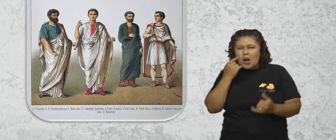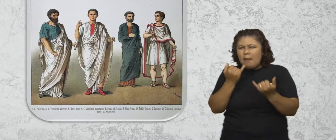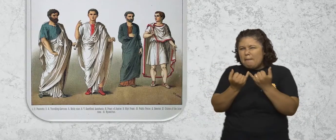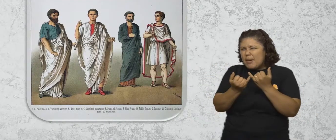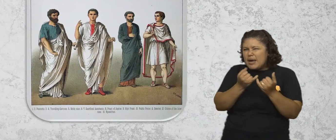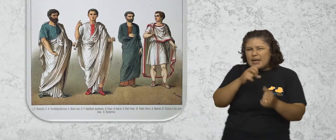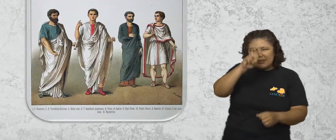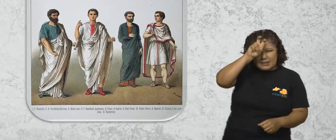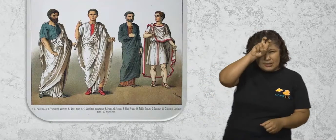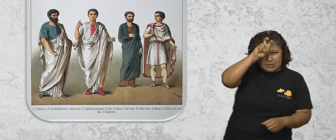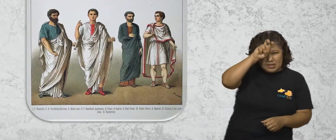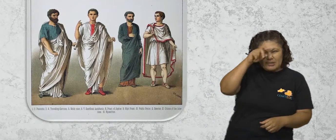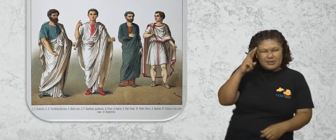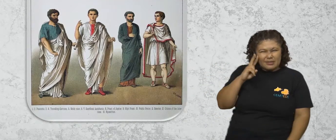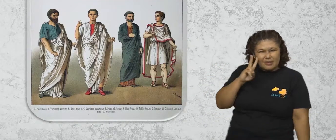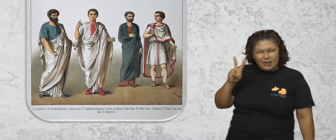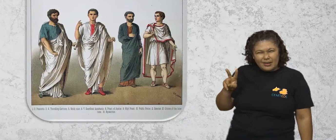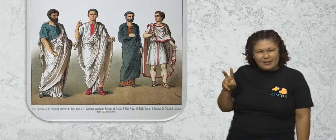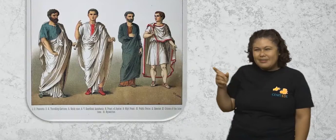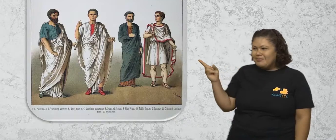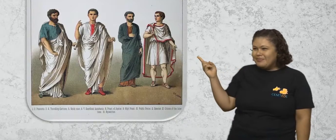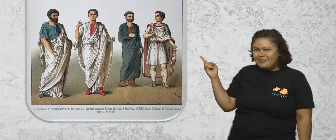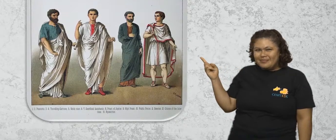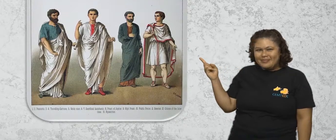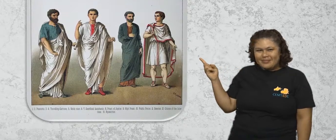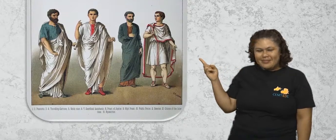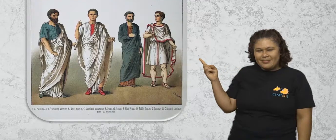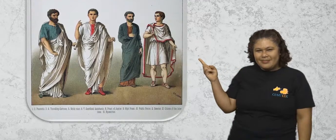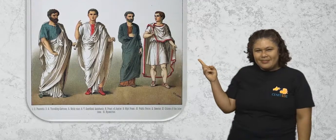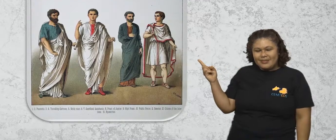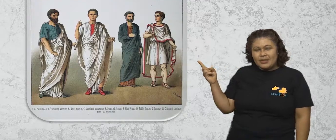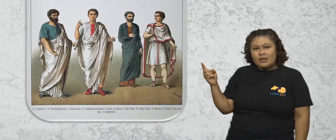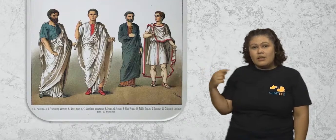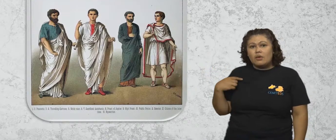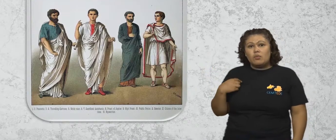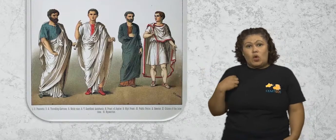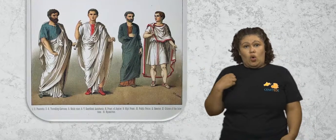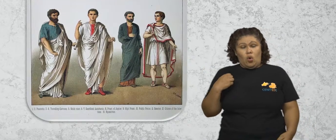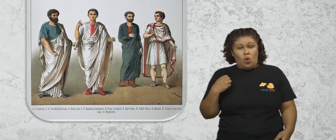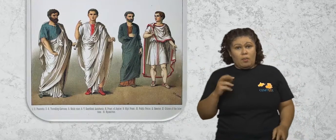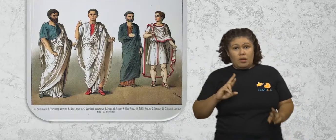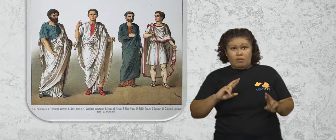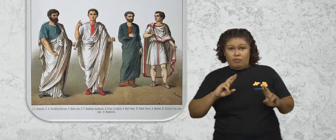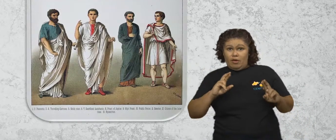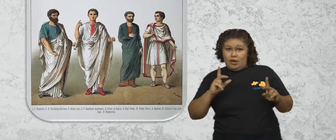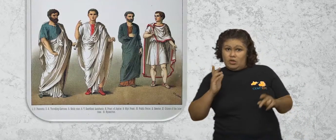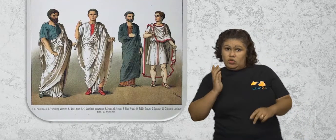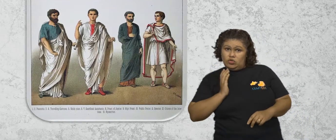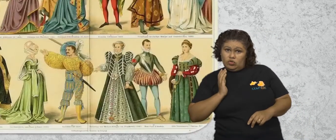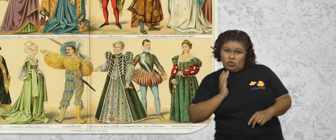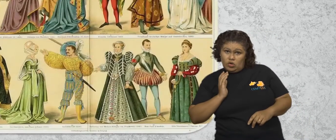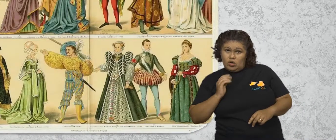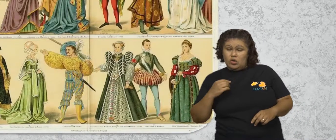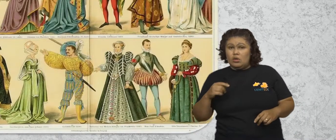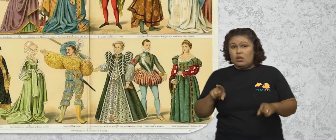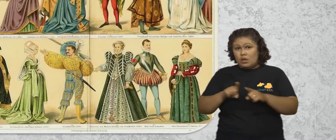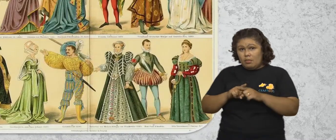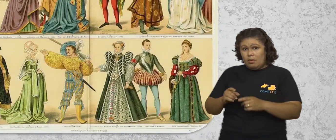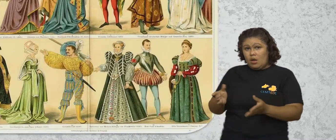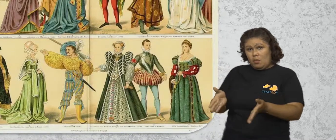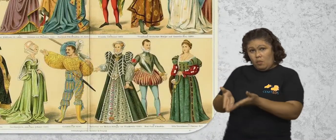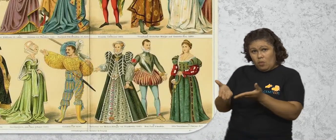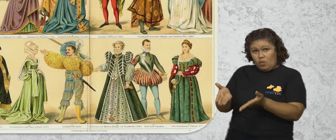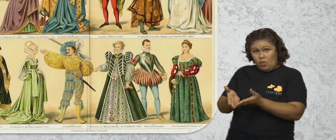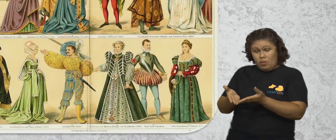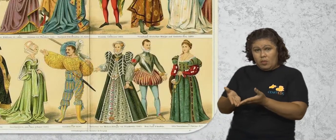sociedades, a egípcia e a romana, que adotavam esse princípio da diferenciação social pela roupa. Na Idade Média, a